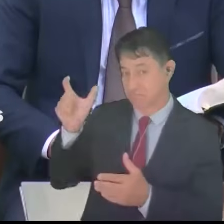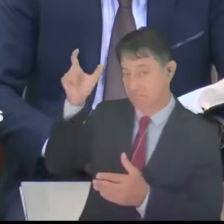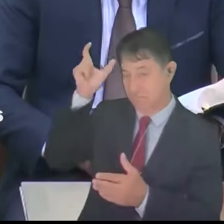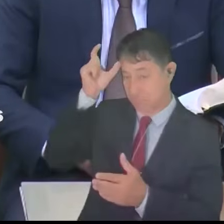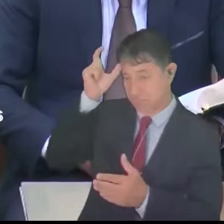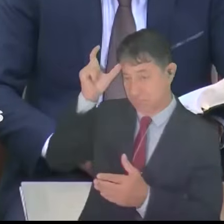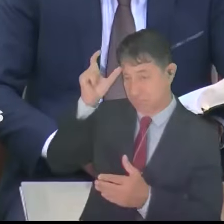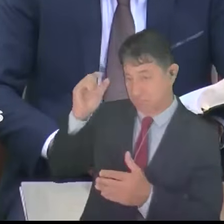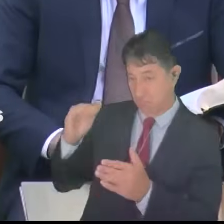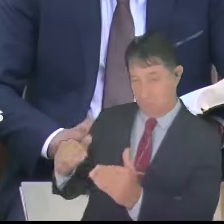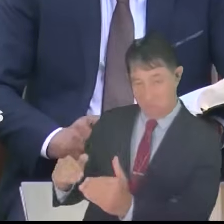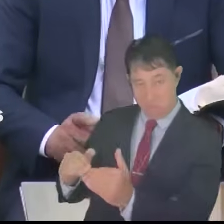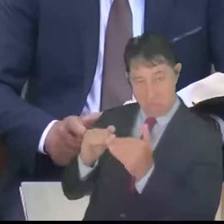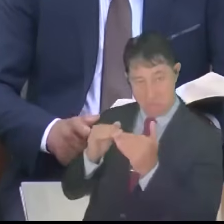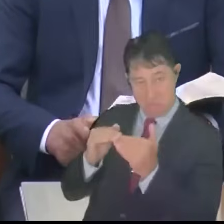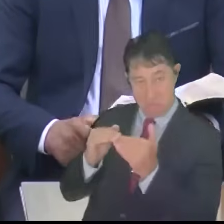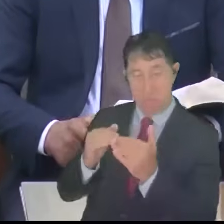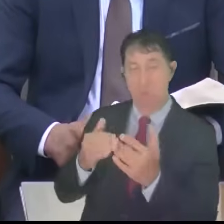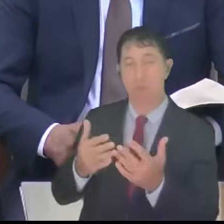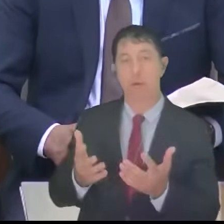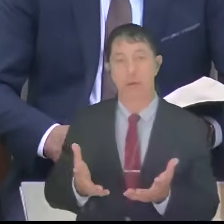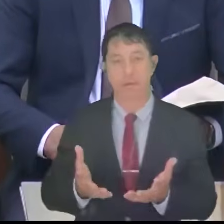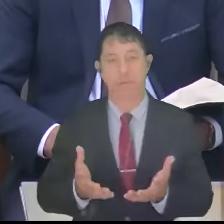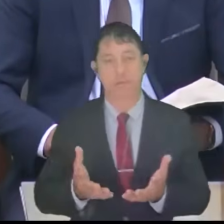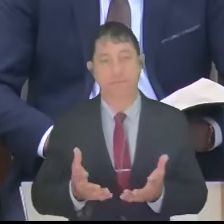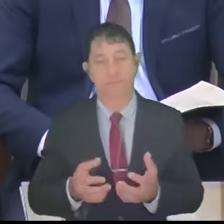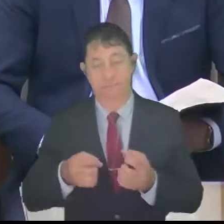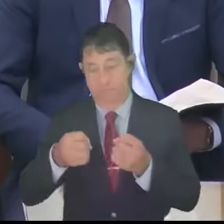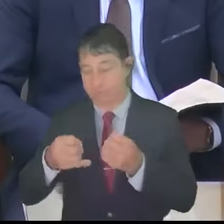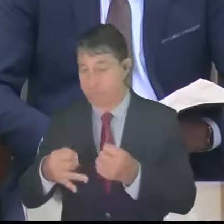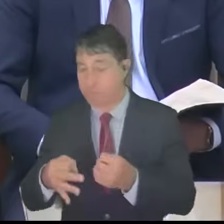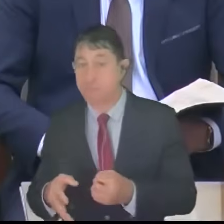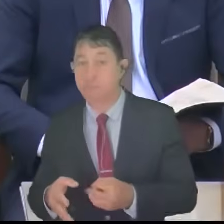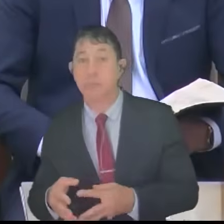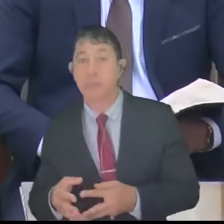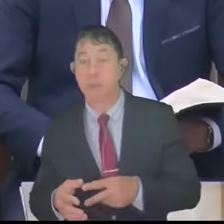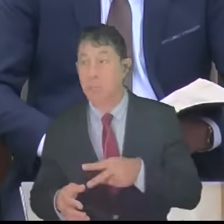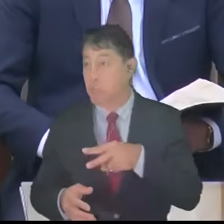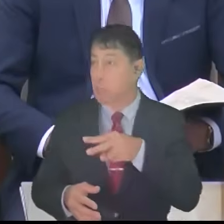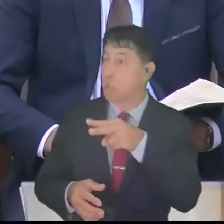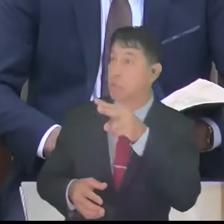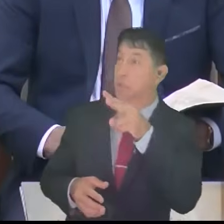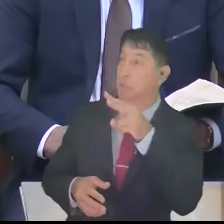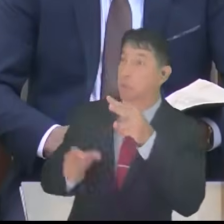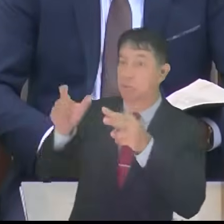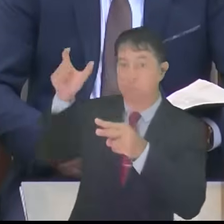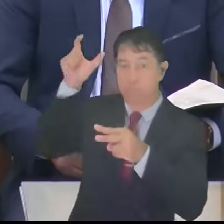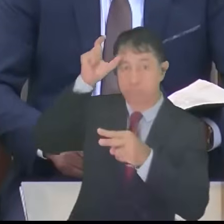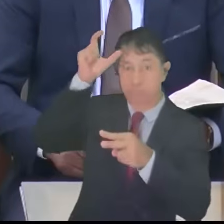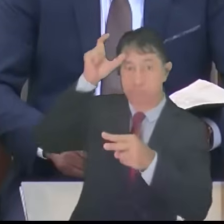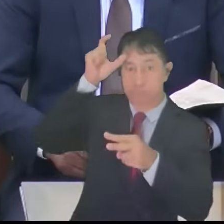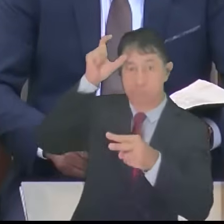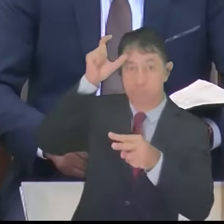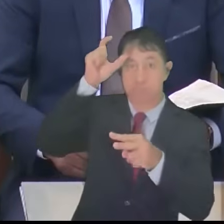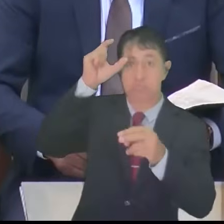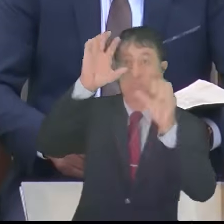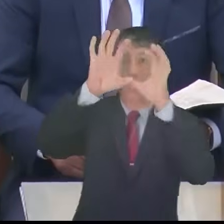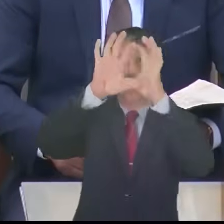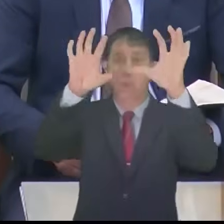sujeitam. Prossiga. E disse-lhes: Eu via Satanás cair do céu como um